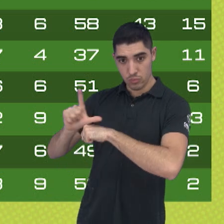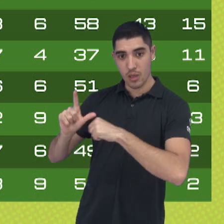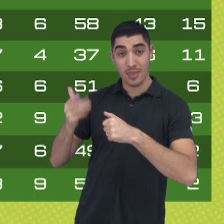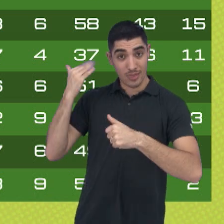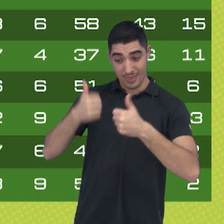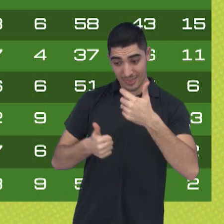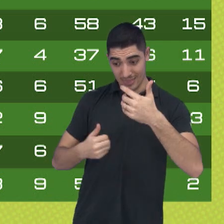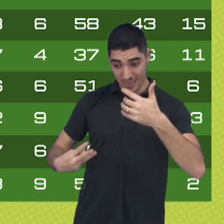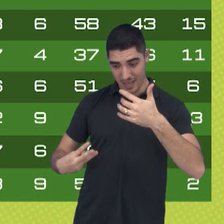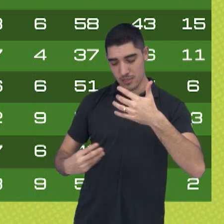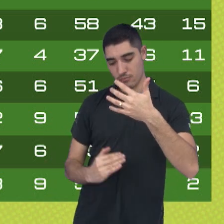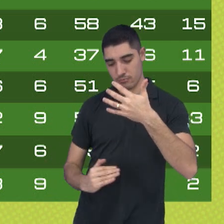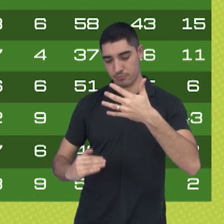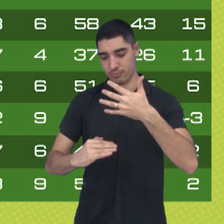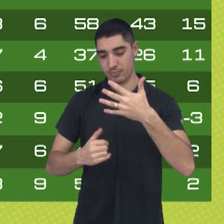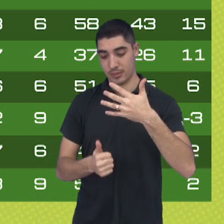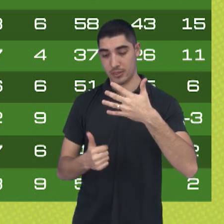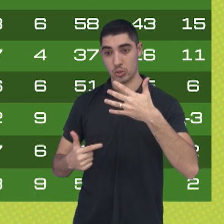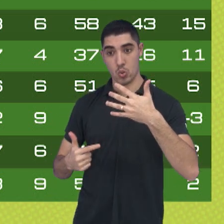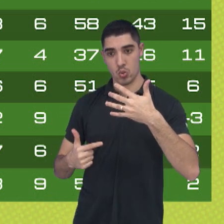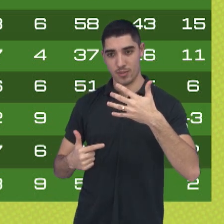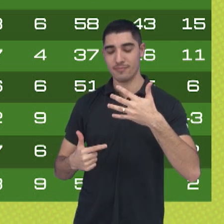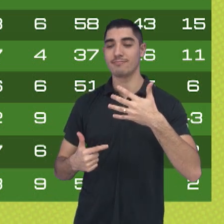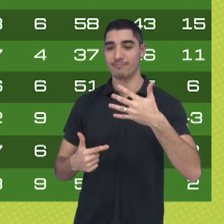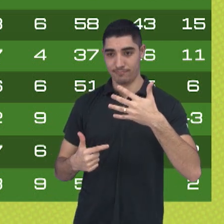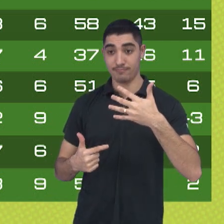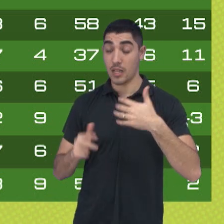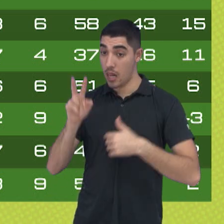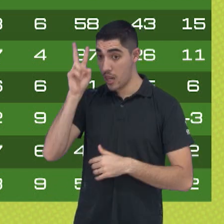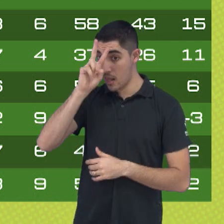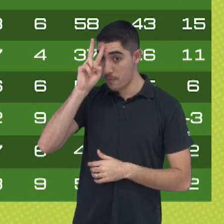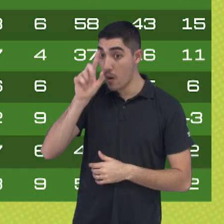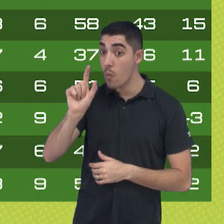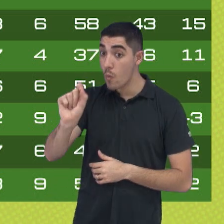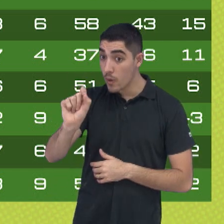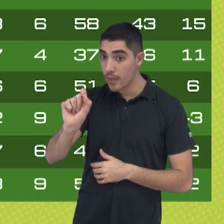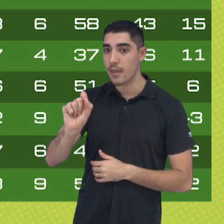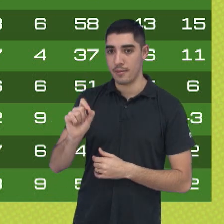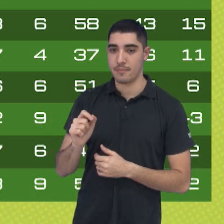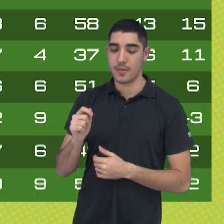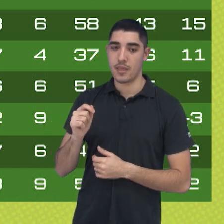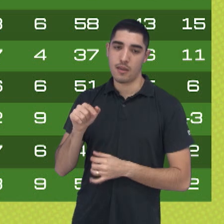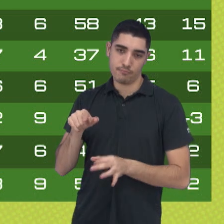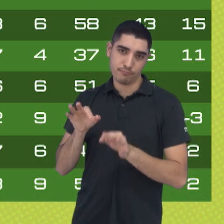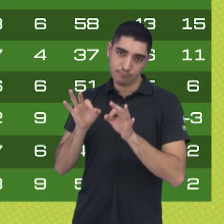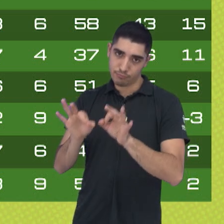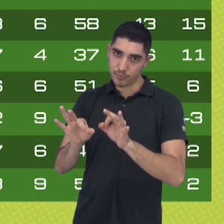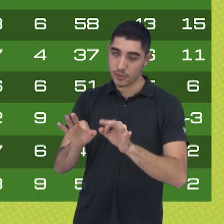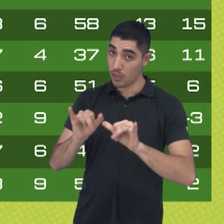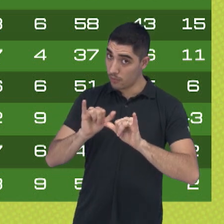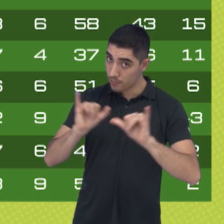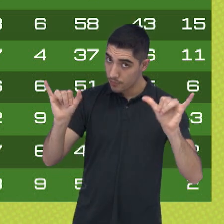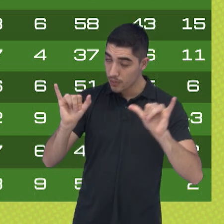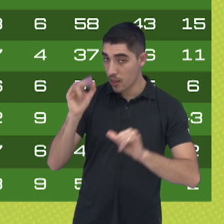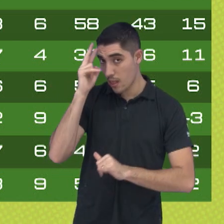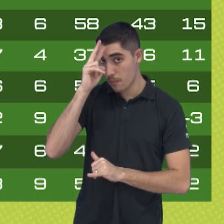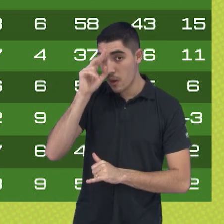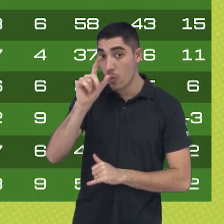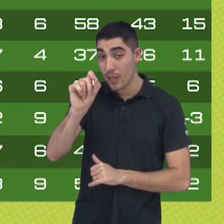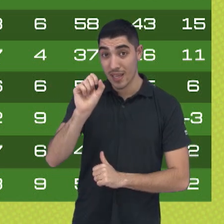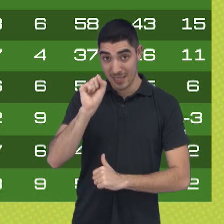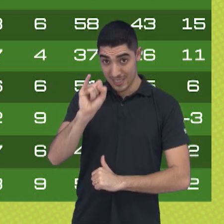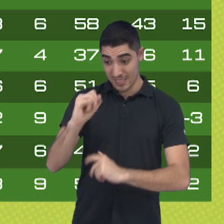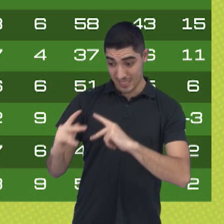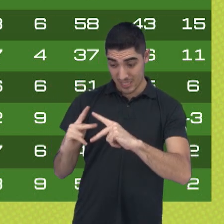13ª, subiu para a 12ª posição. Lembrando que é sempre válido lembrar para você que se o São